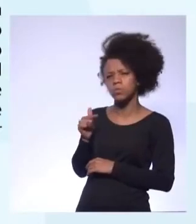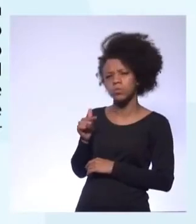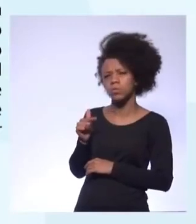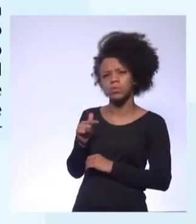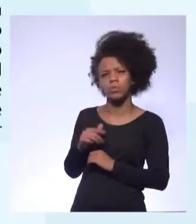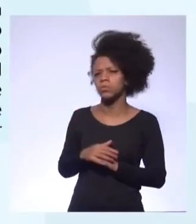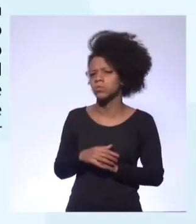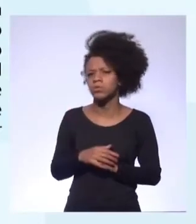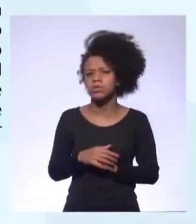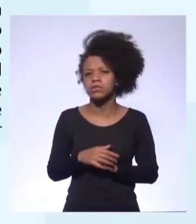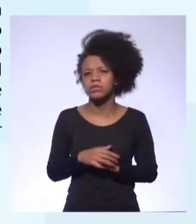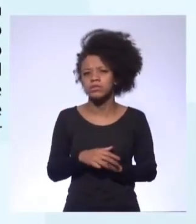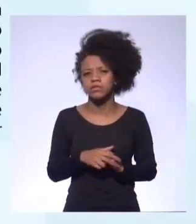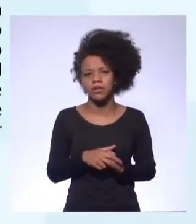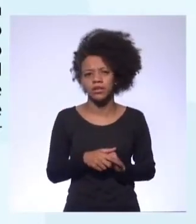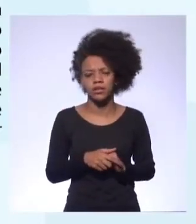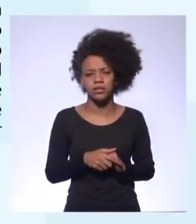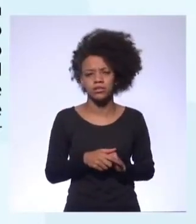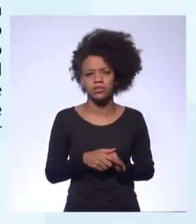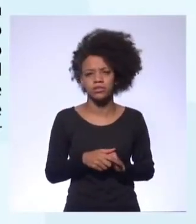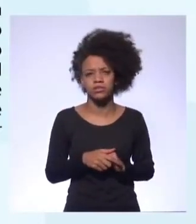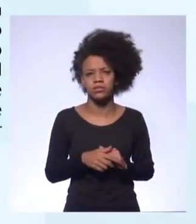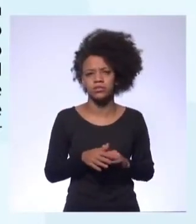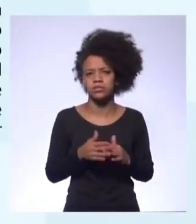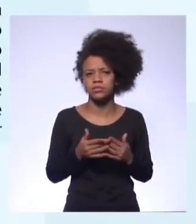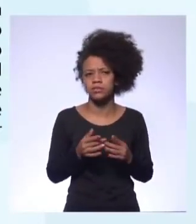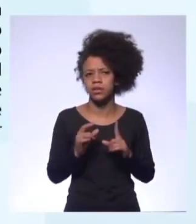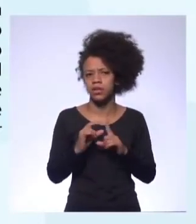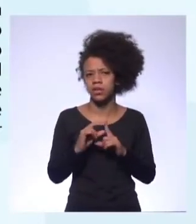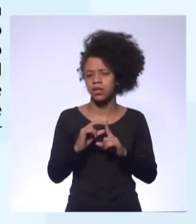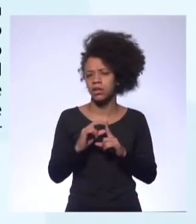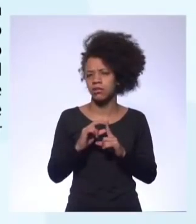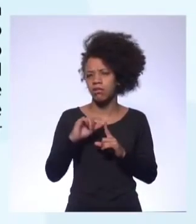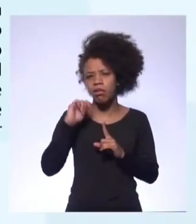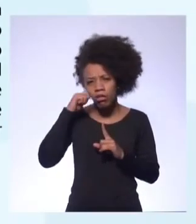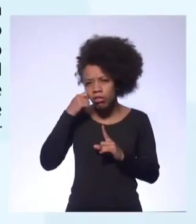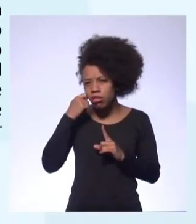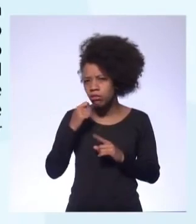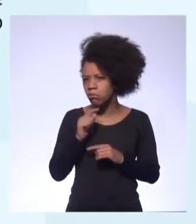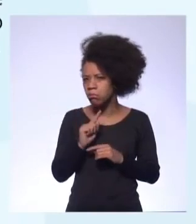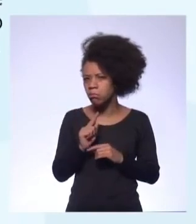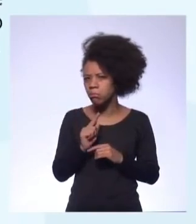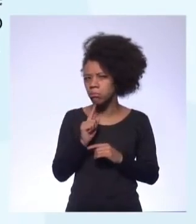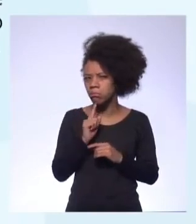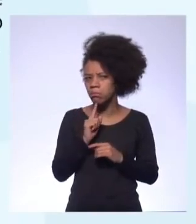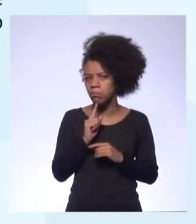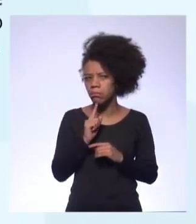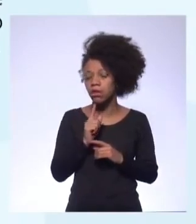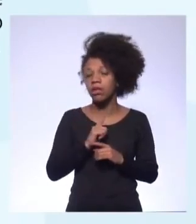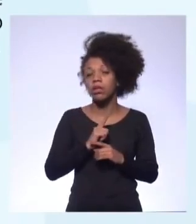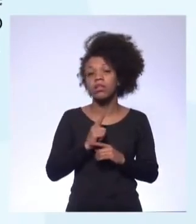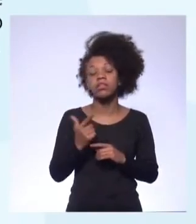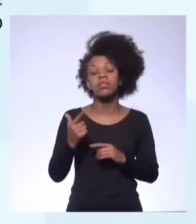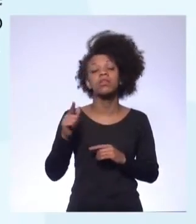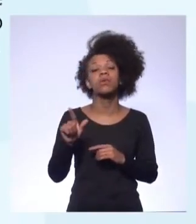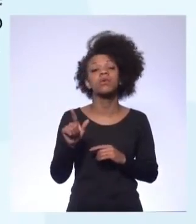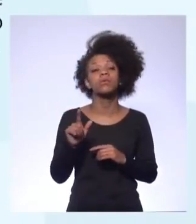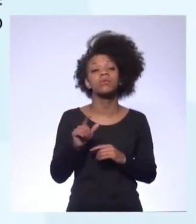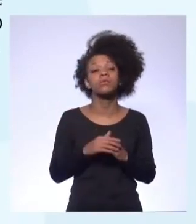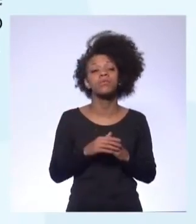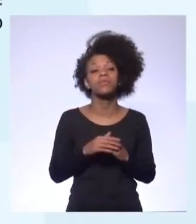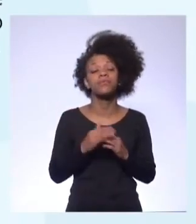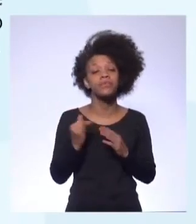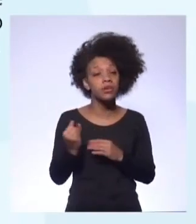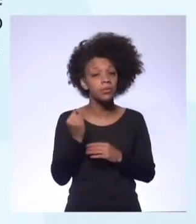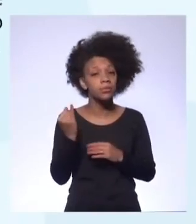Não. Não está em negrito, né? Não tem um próximo. Ah, tem outro. Isso, outro trechinho. Tá. Ó, é